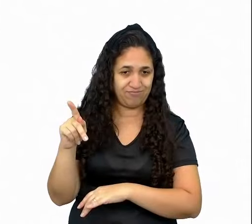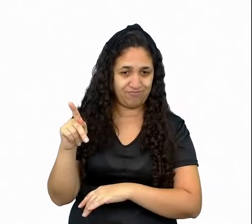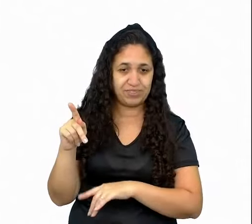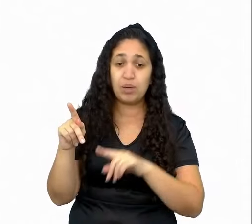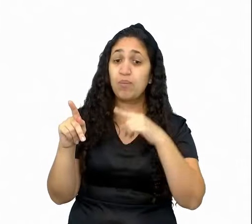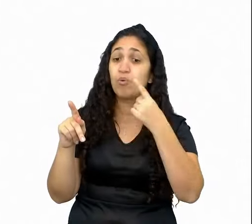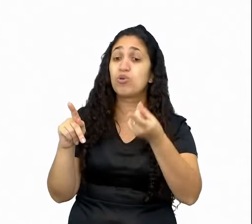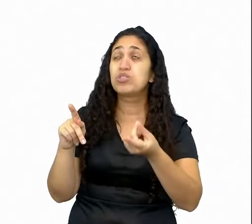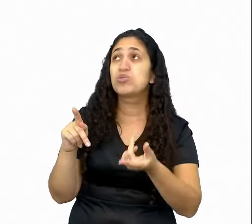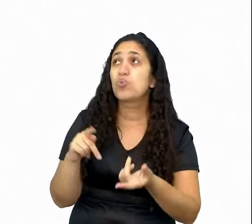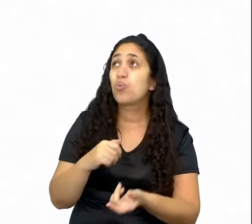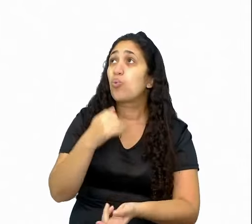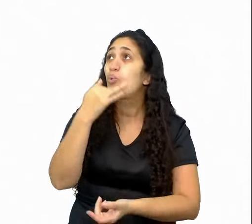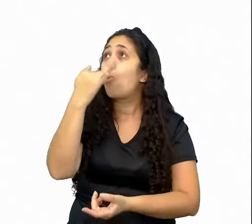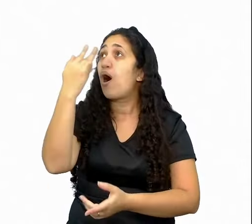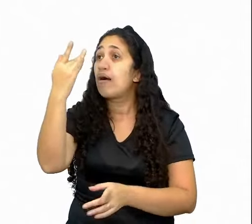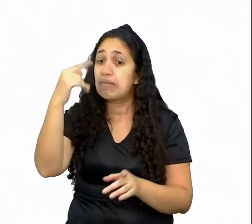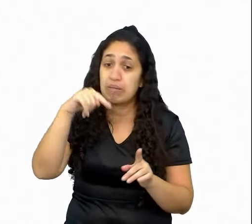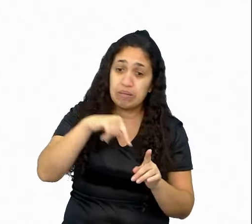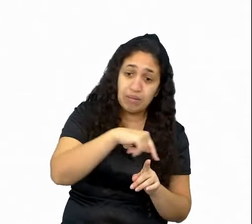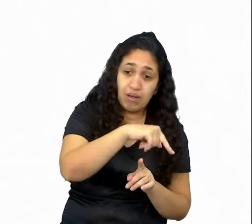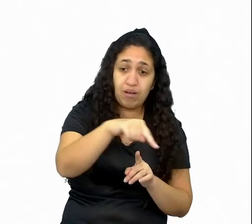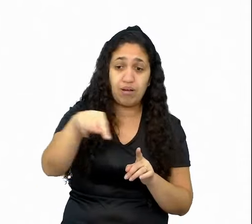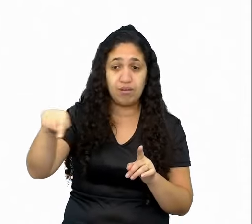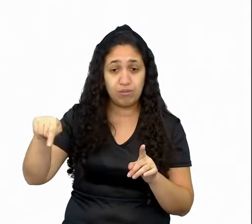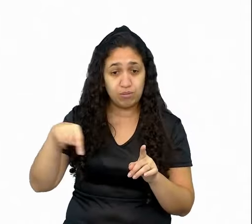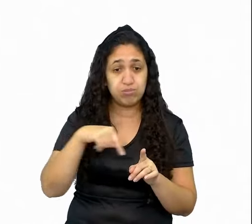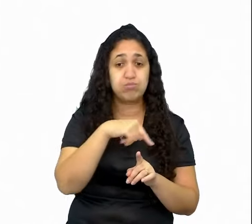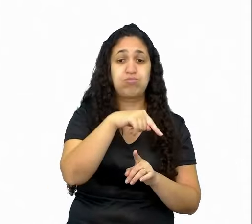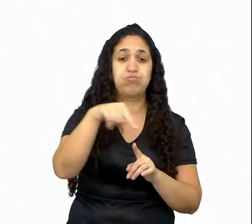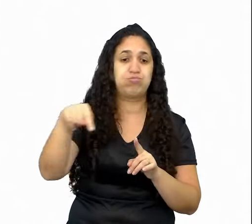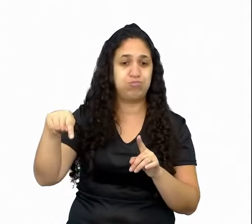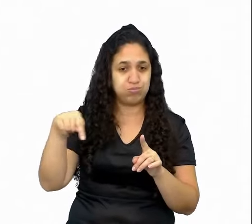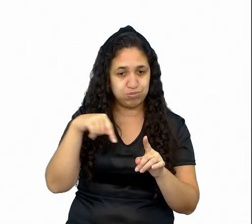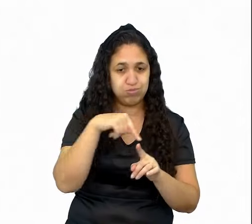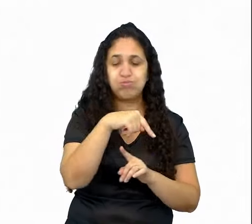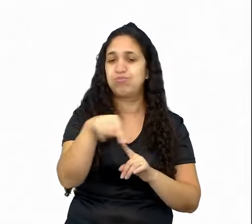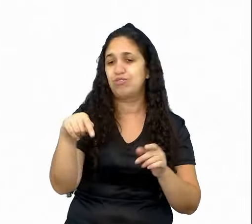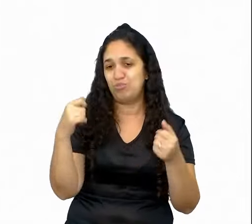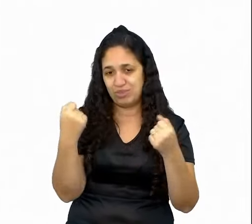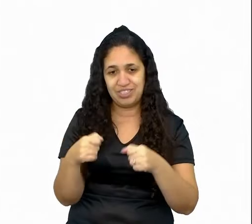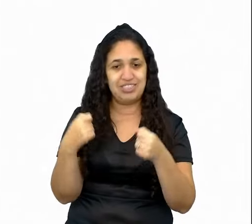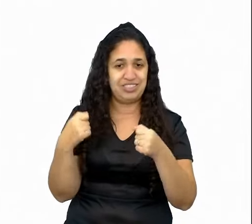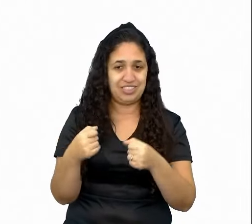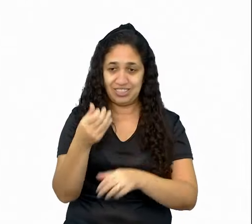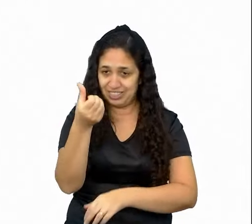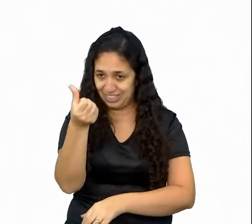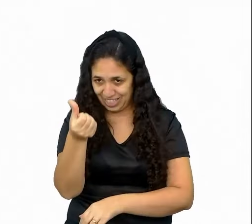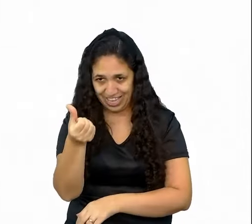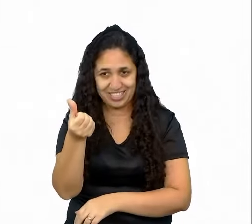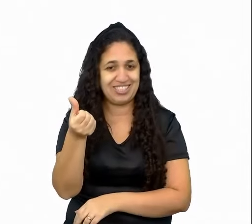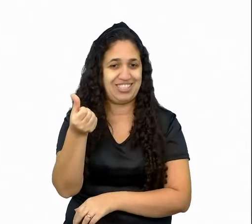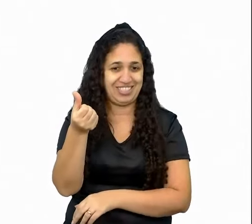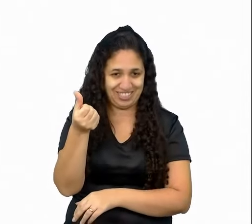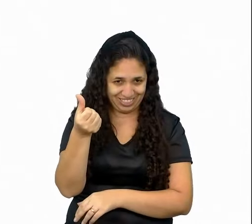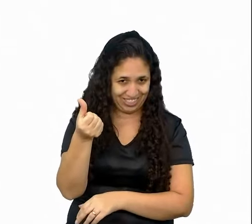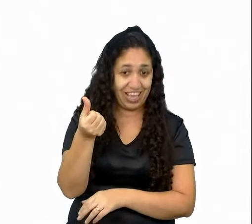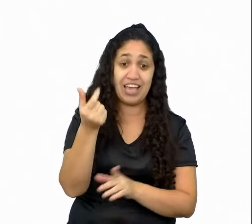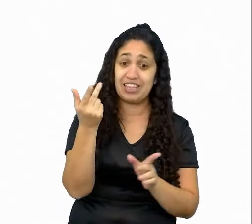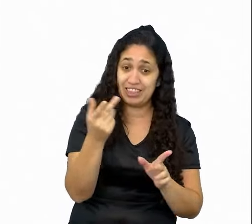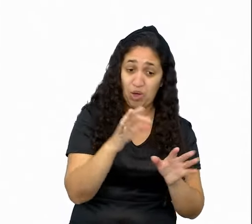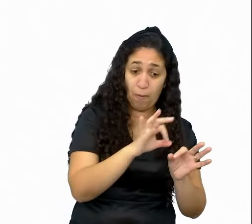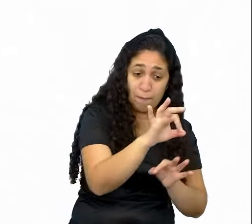quantas voltas era necessário que foram cercados esse terreno. 6, ó, multiplicar o perímetro P